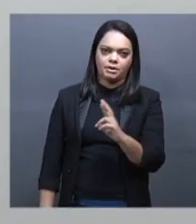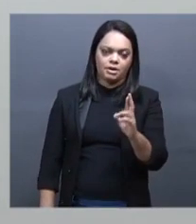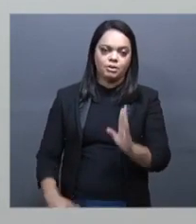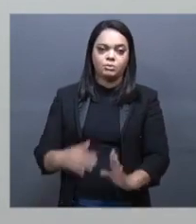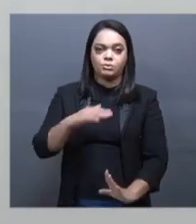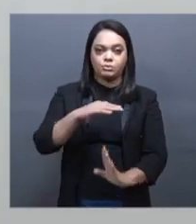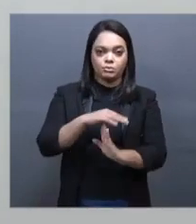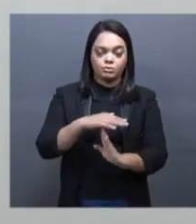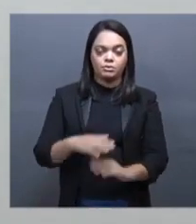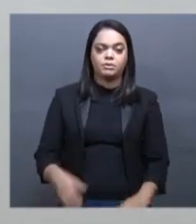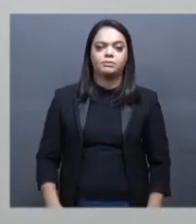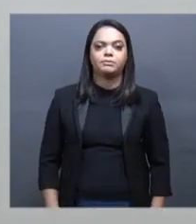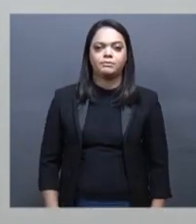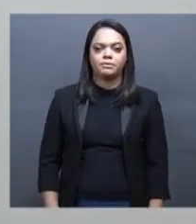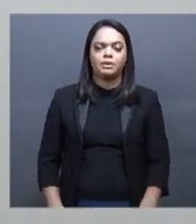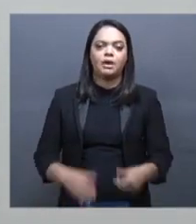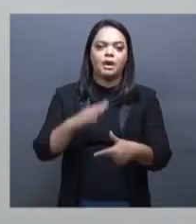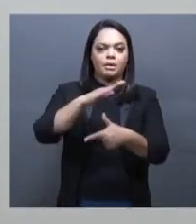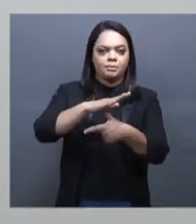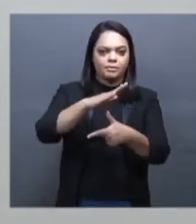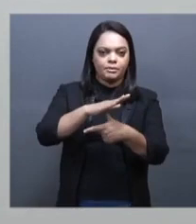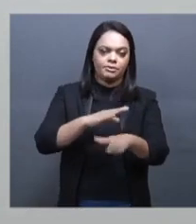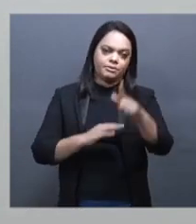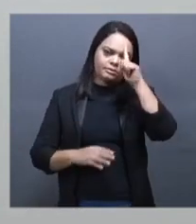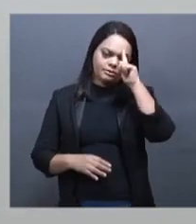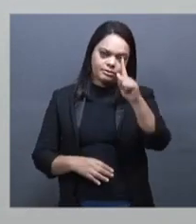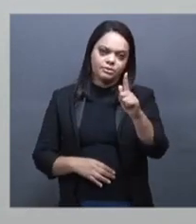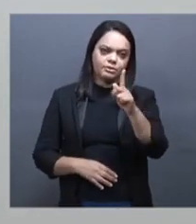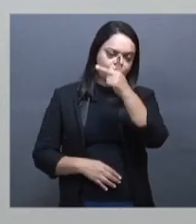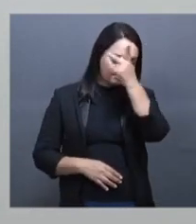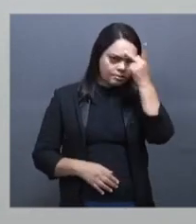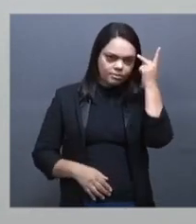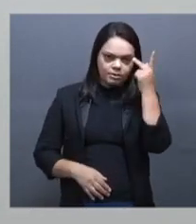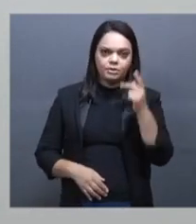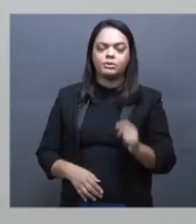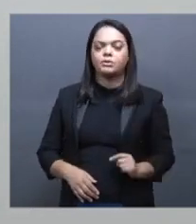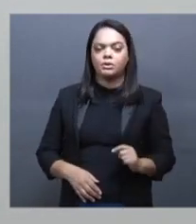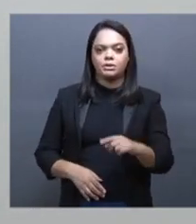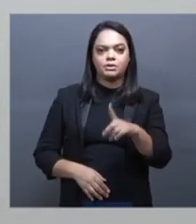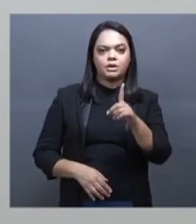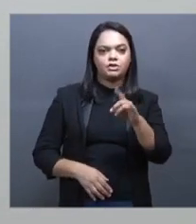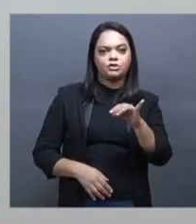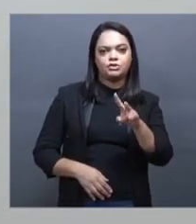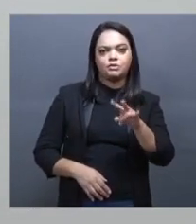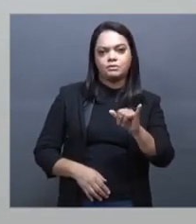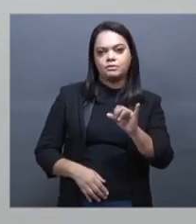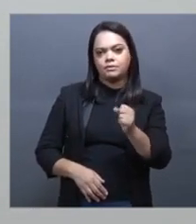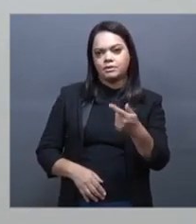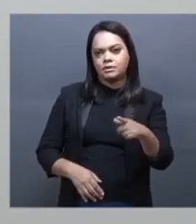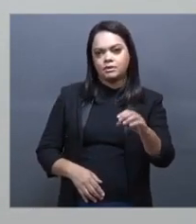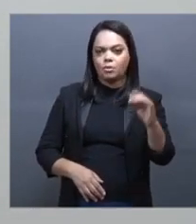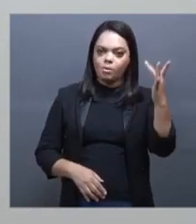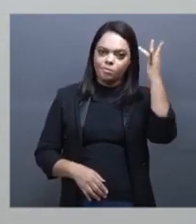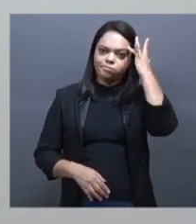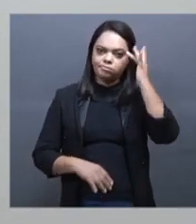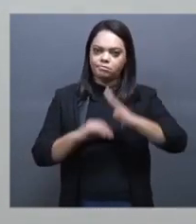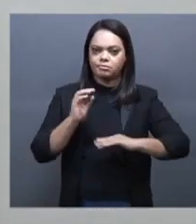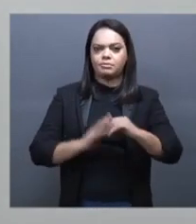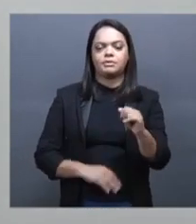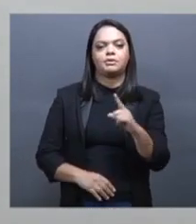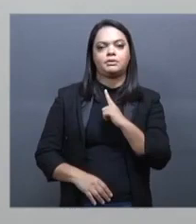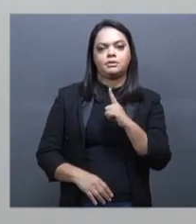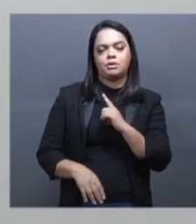no máximo. E a Pró-Reitoria de Gestão em Pessoas, por meio da Divisão de Capacitação, está oferecendo o